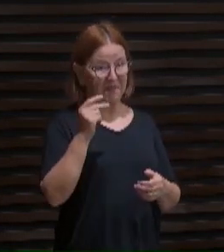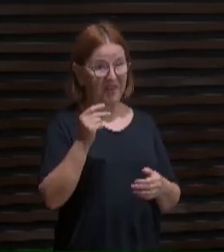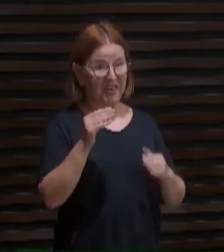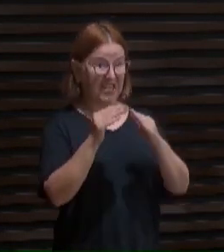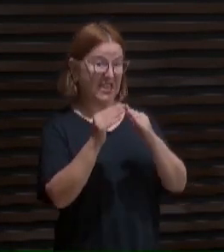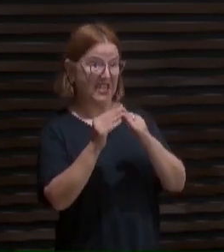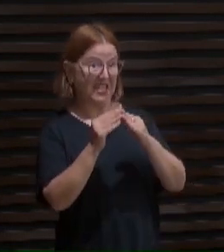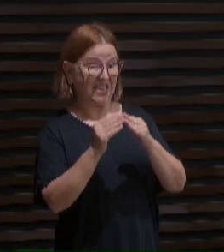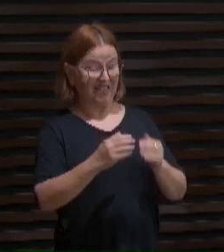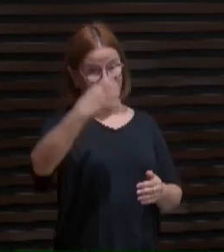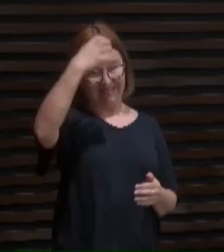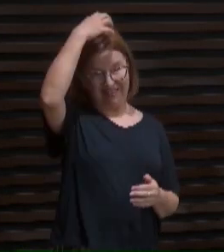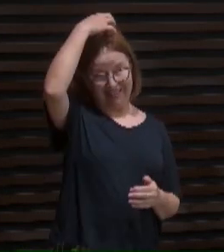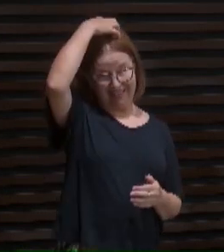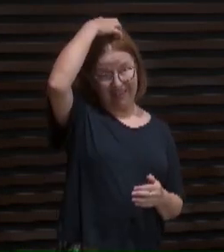meu